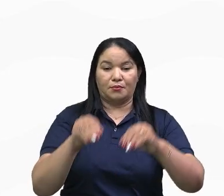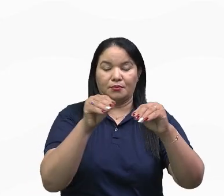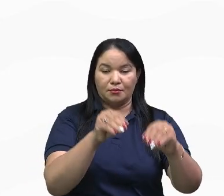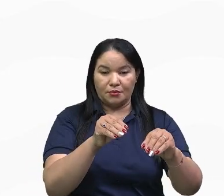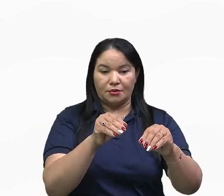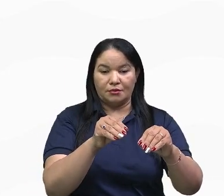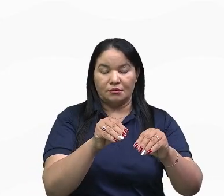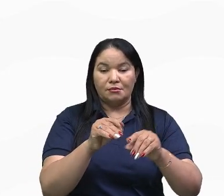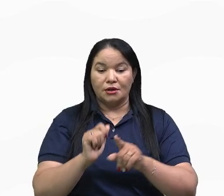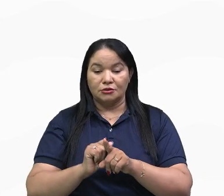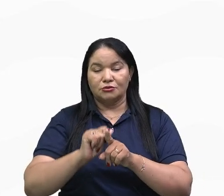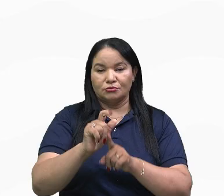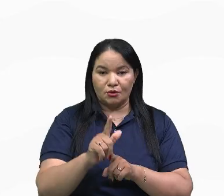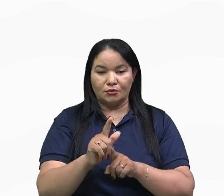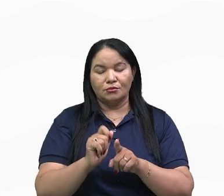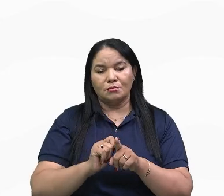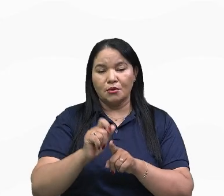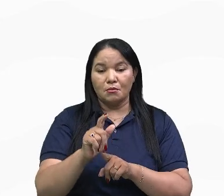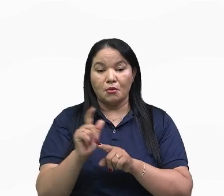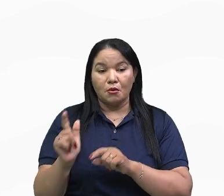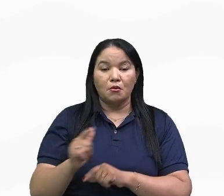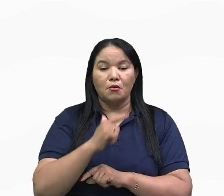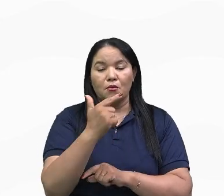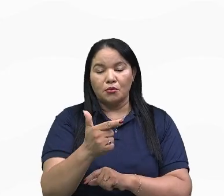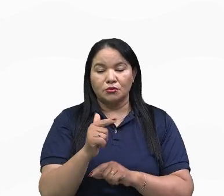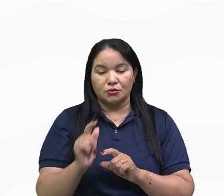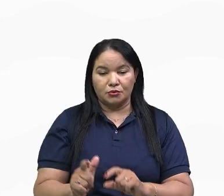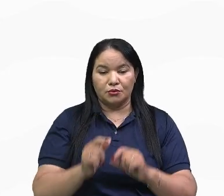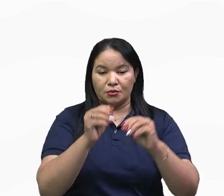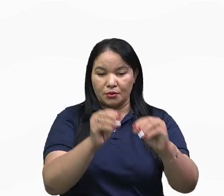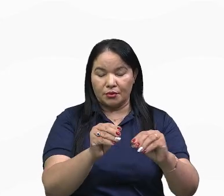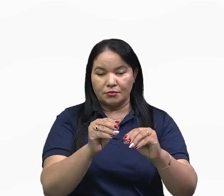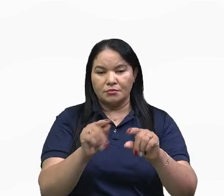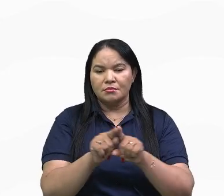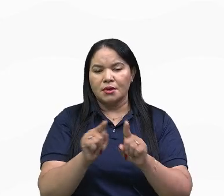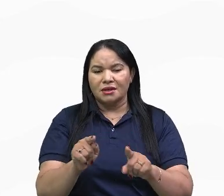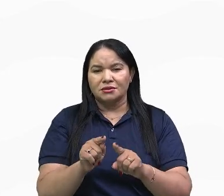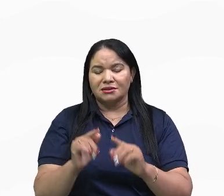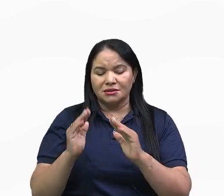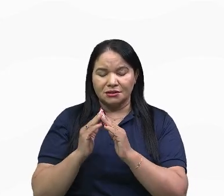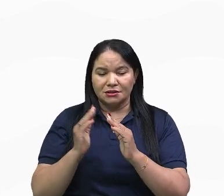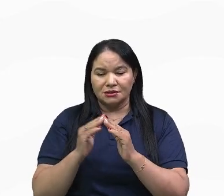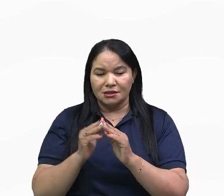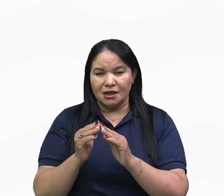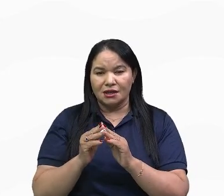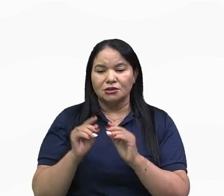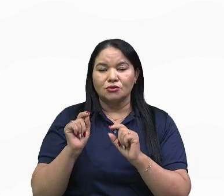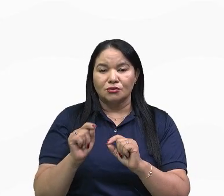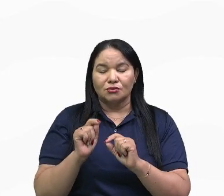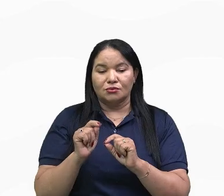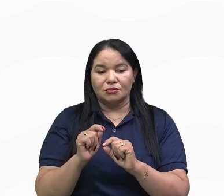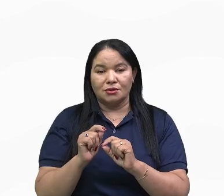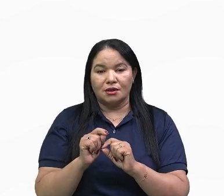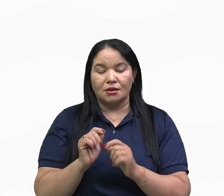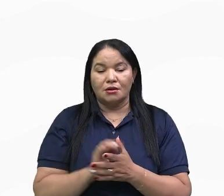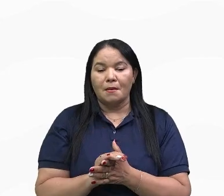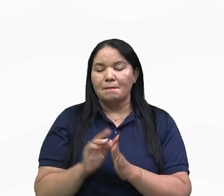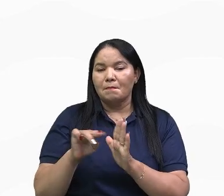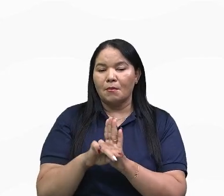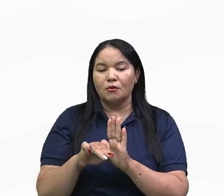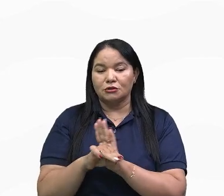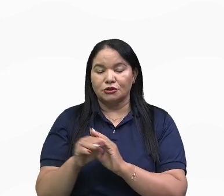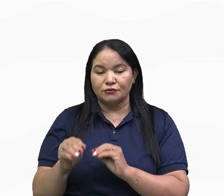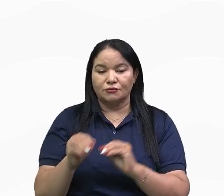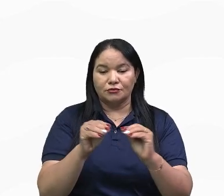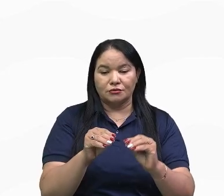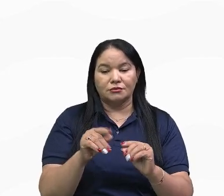daquele local, exatamente, né? Agora, o que expulsa, né, essa pessoa do seu lar? Então, são as condições negativas, né, no local de origem